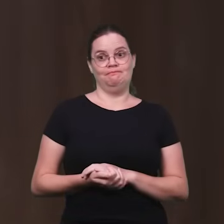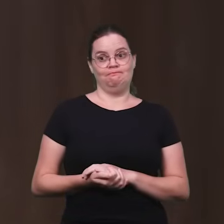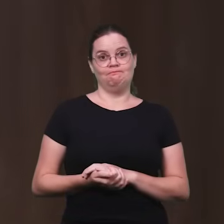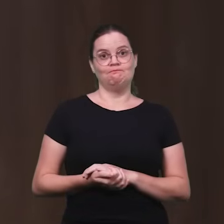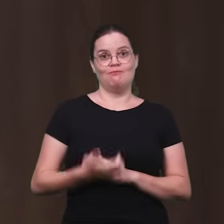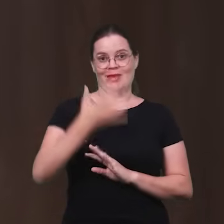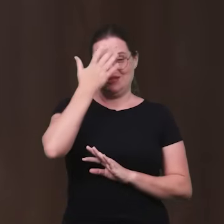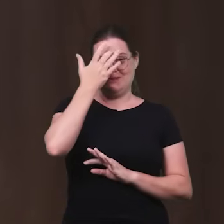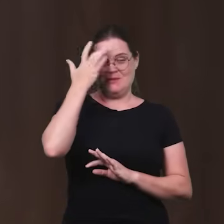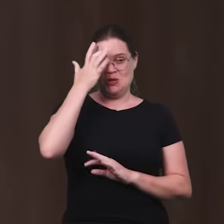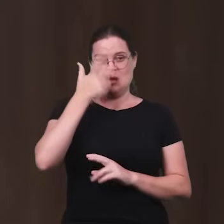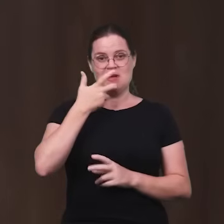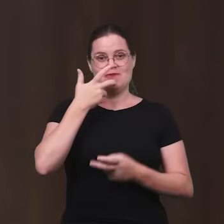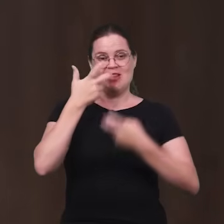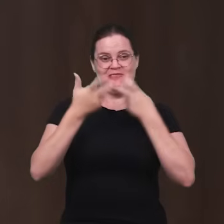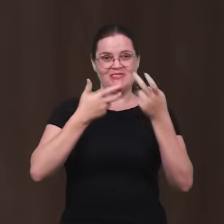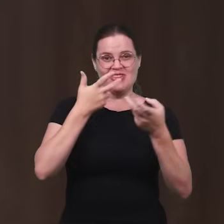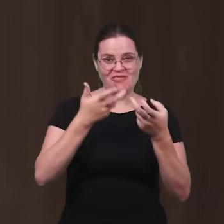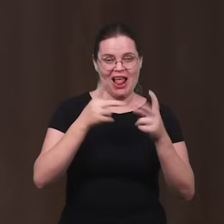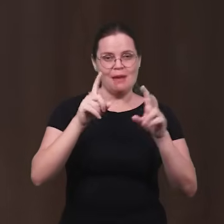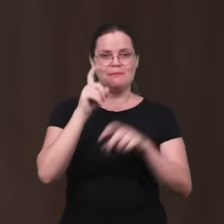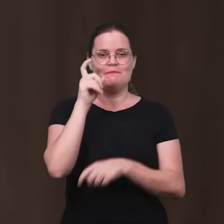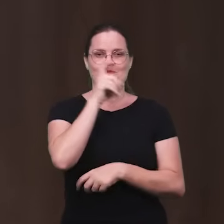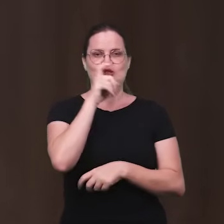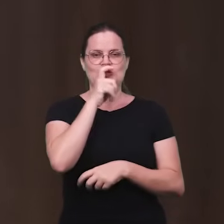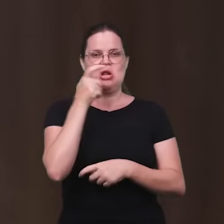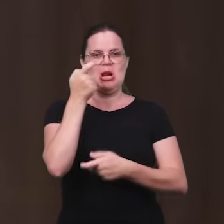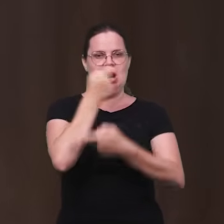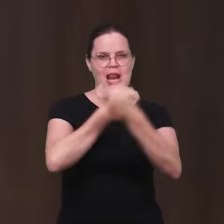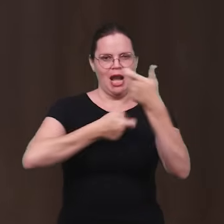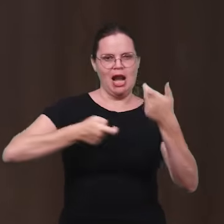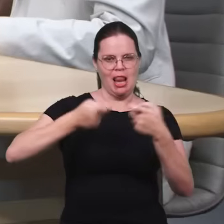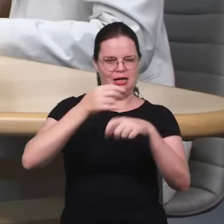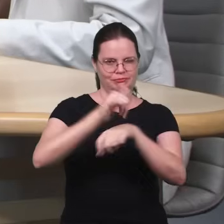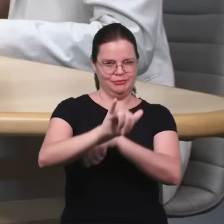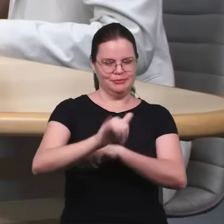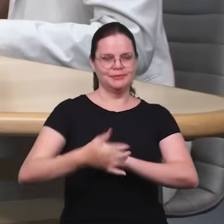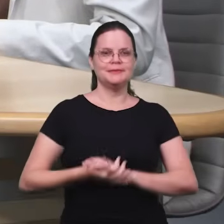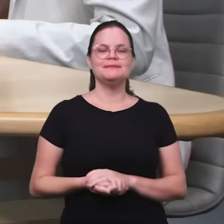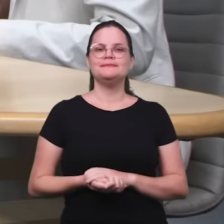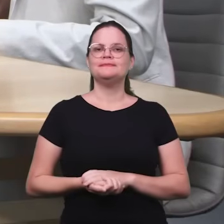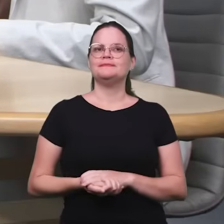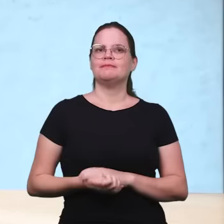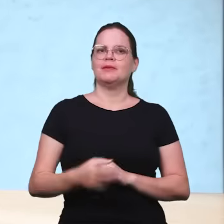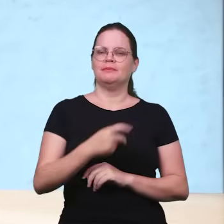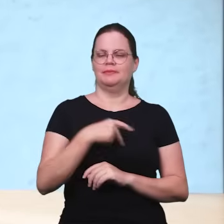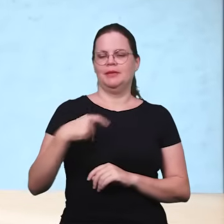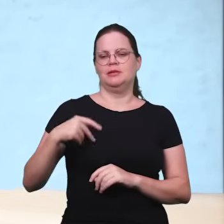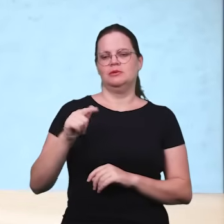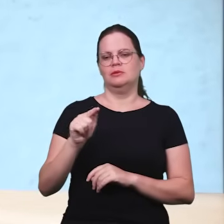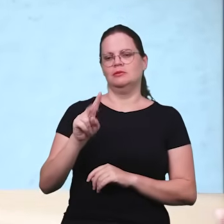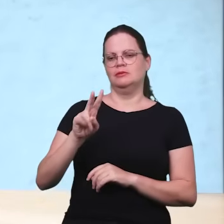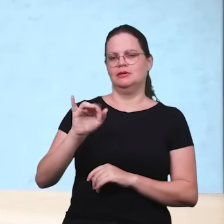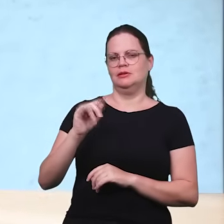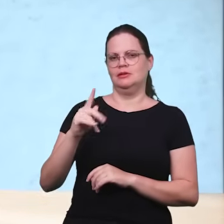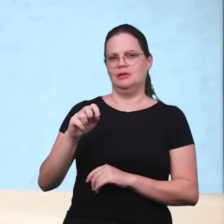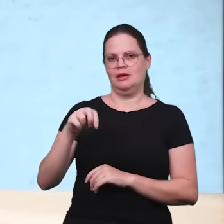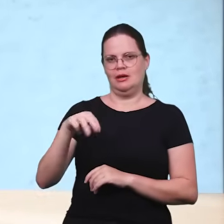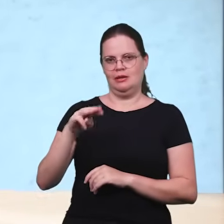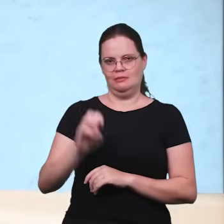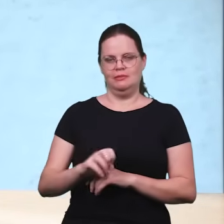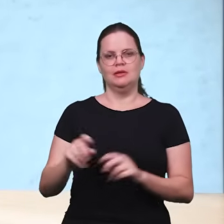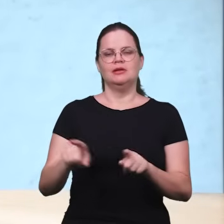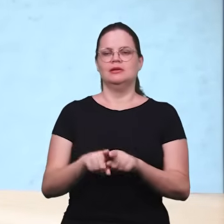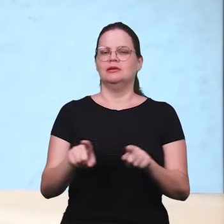lábios enganosos. Aqui conosco o pastor Guilherme, Pai do Senhor. Paz do Senhor, pastor Marcelo, também